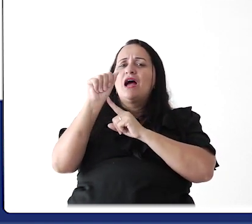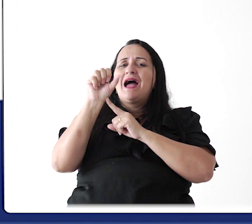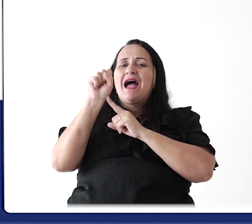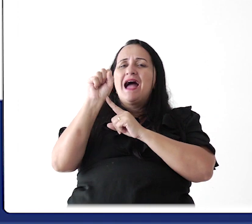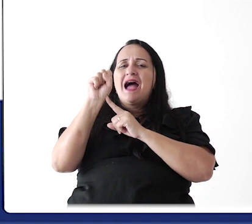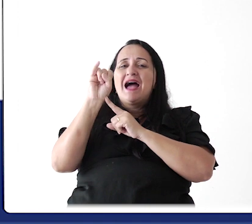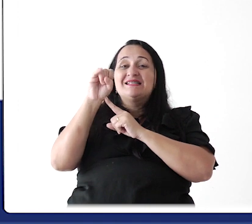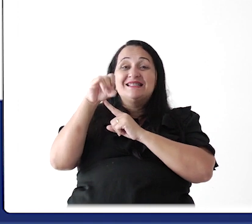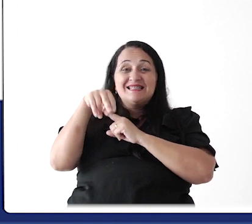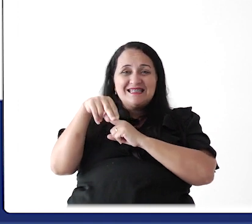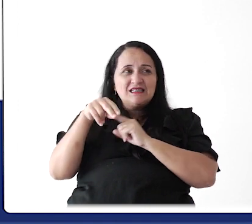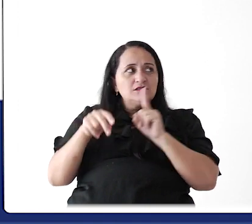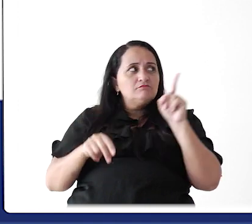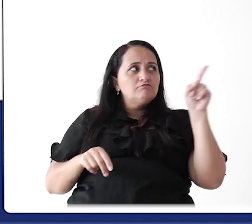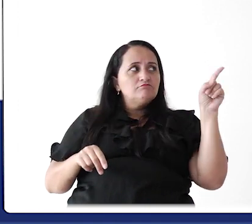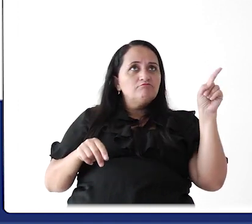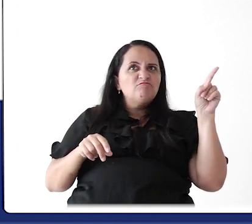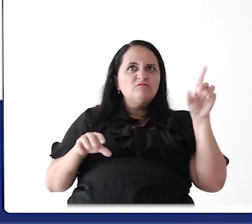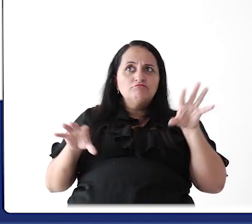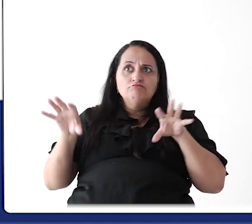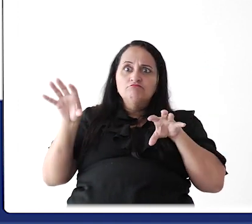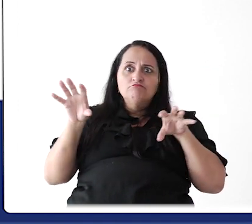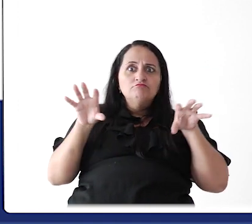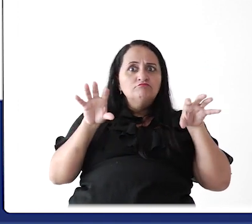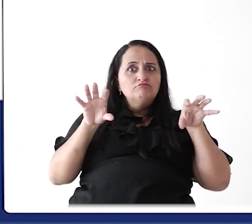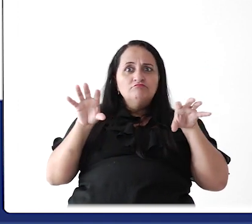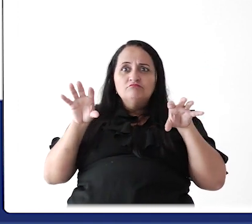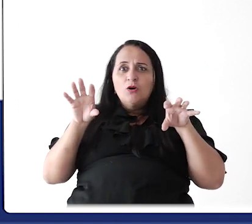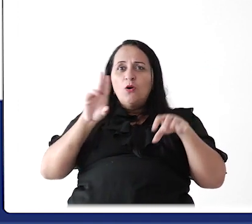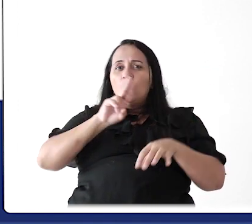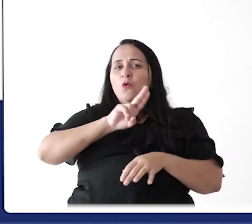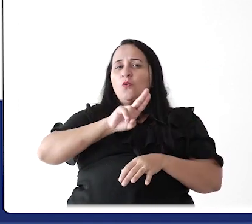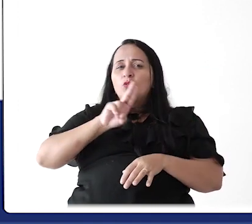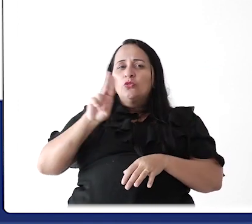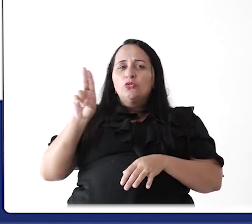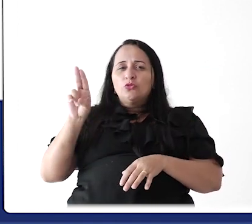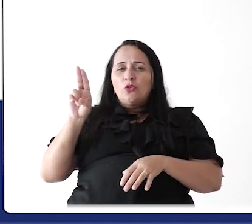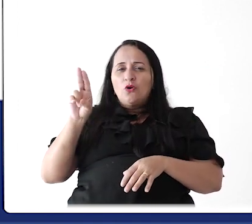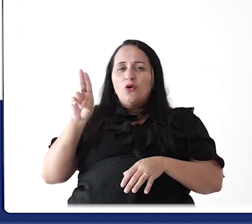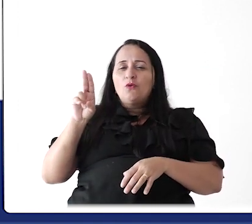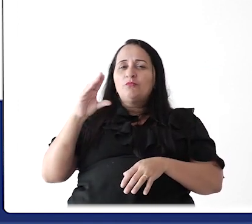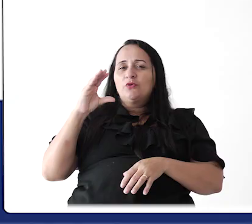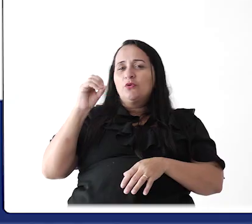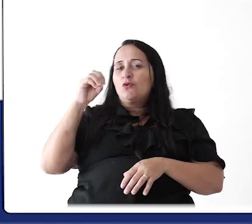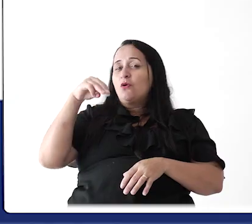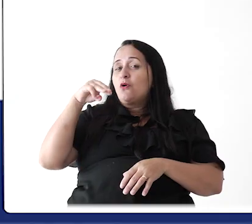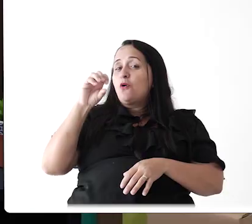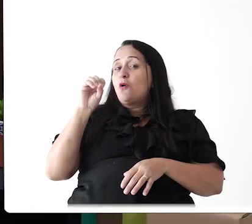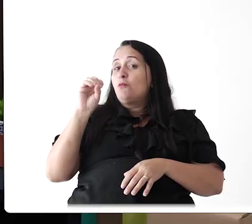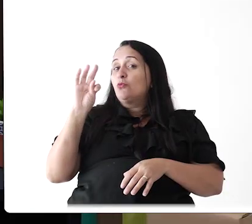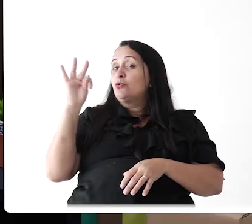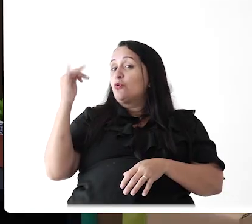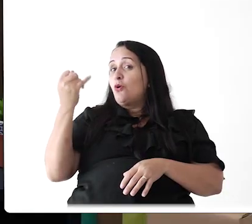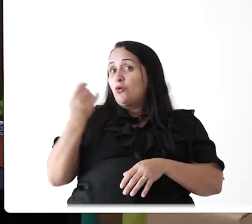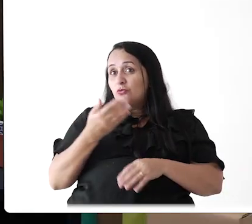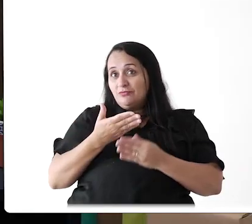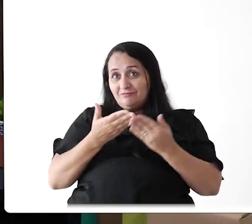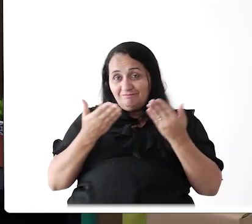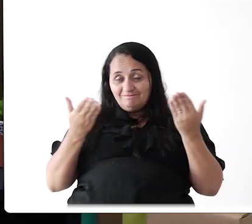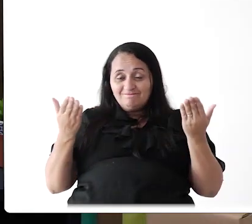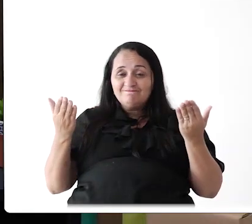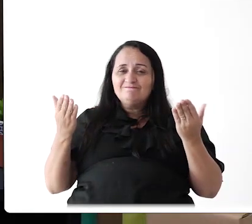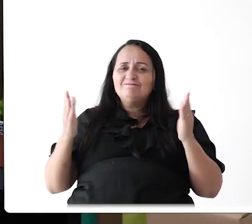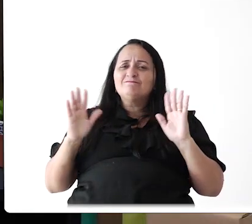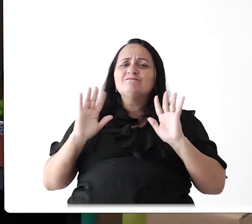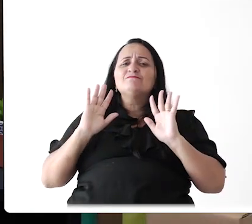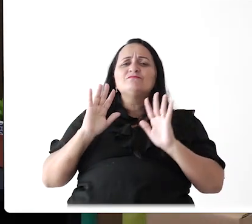ganhou nome e sobrenome, como toda a gente. Os termos grifados têm o sentido de... Vamos lá,